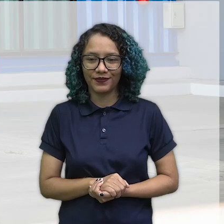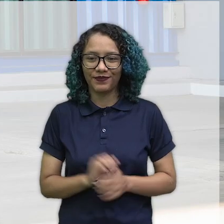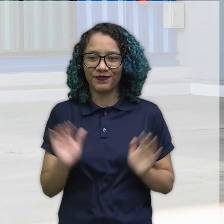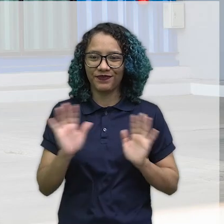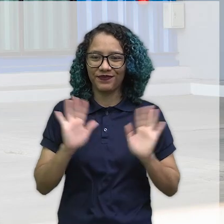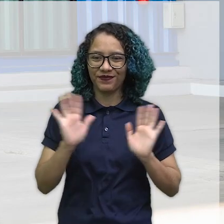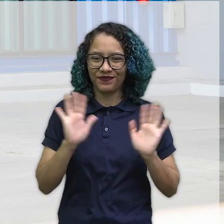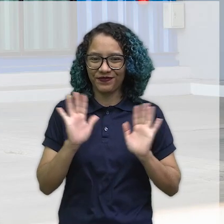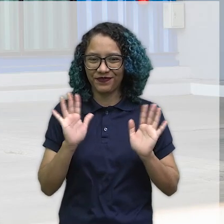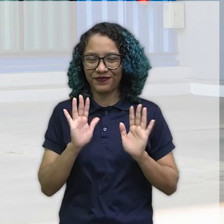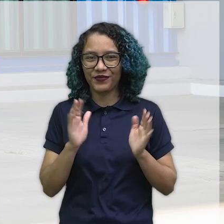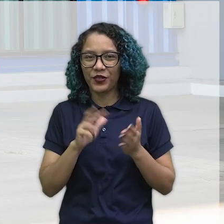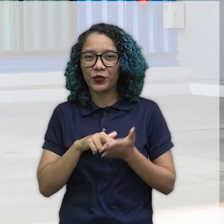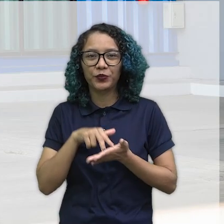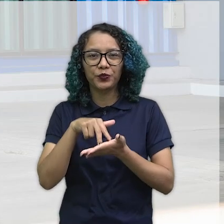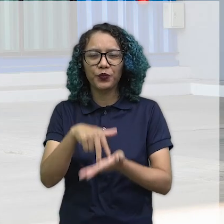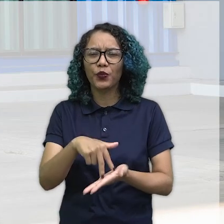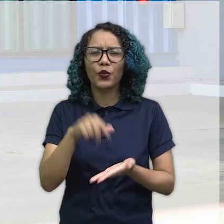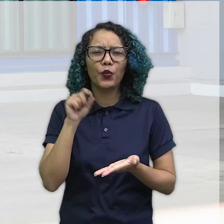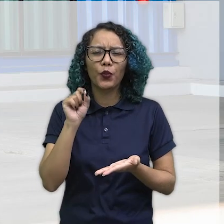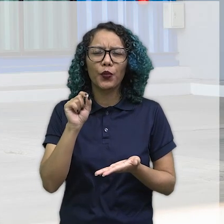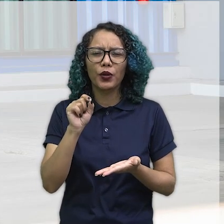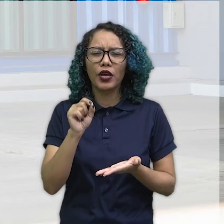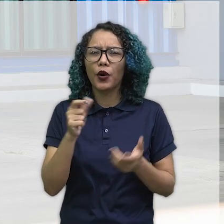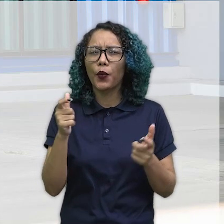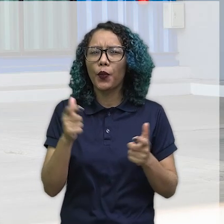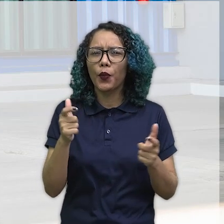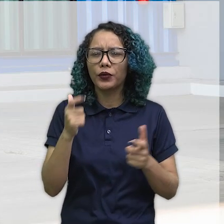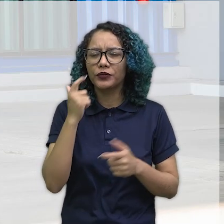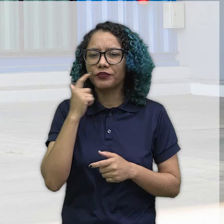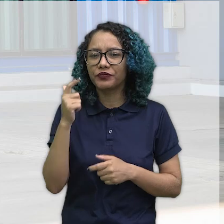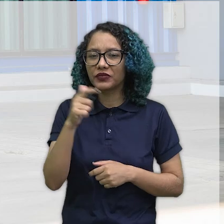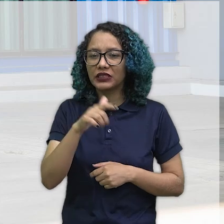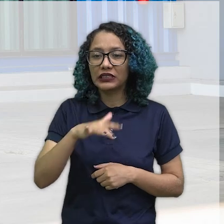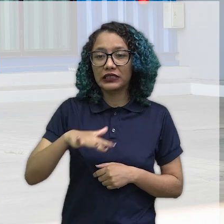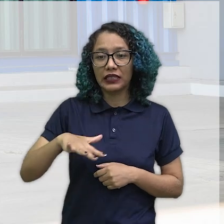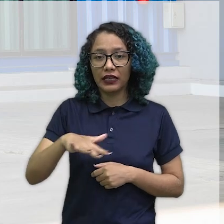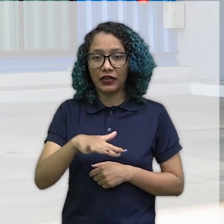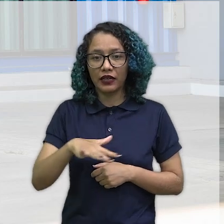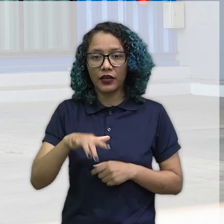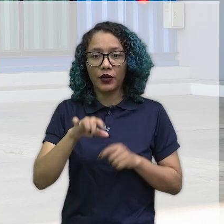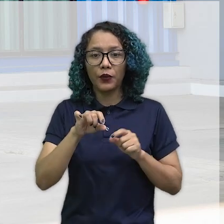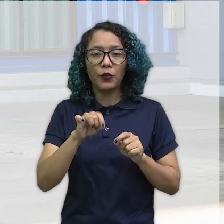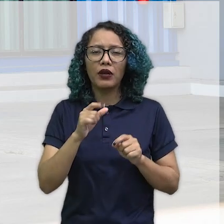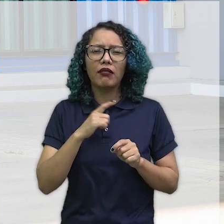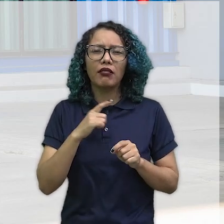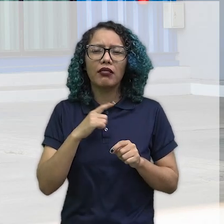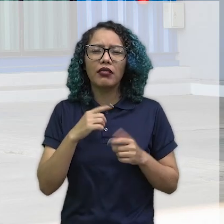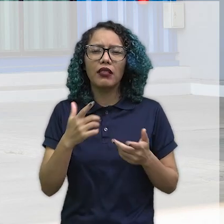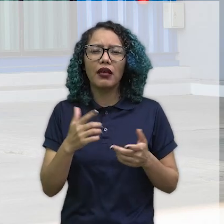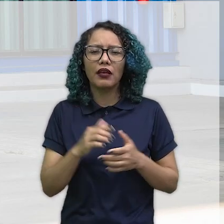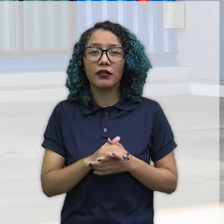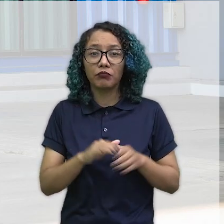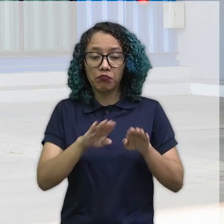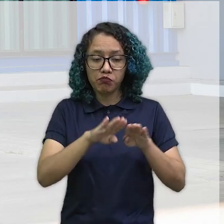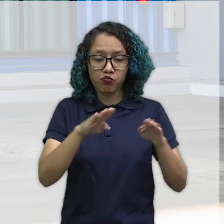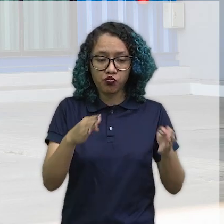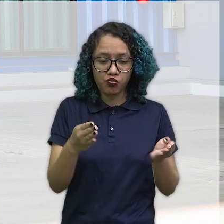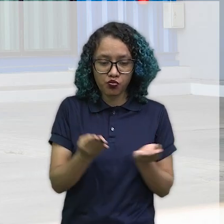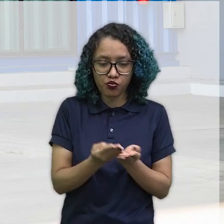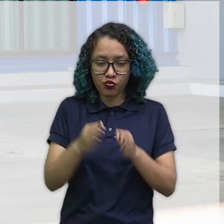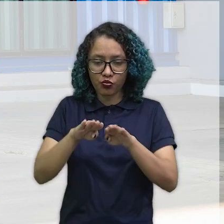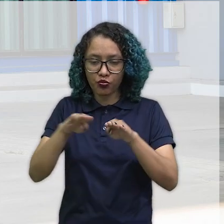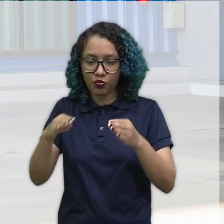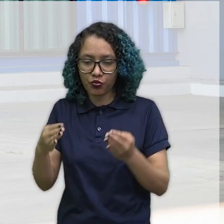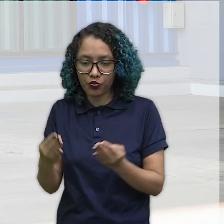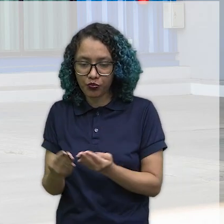Olá, olá! Hoje estou aqui nesse ambiente que é formado pelo quê? Por vários containers,